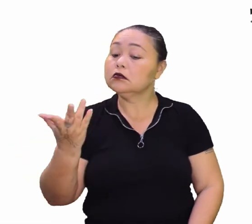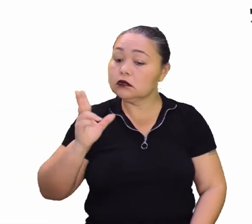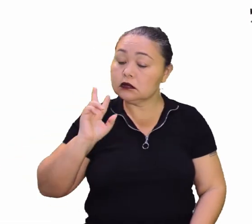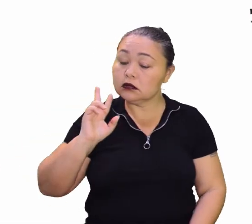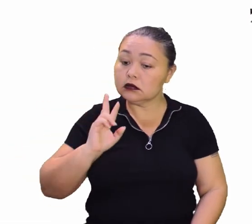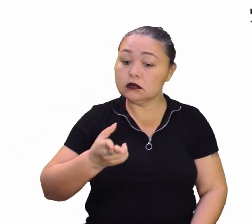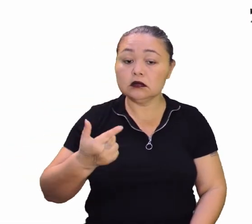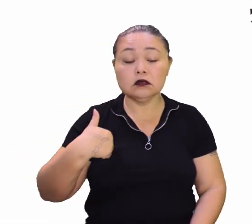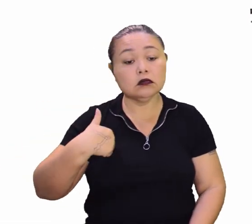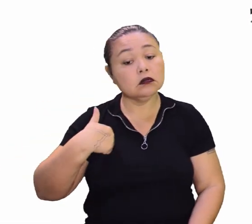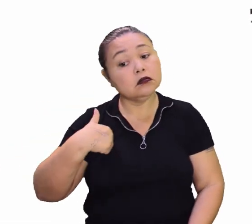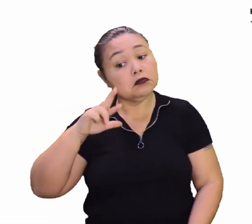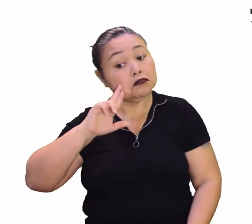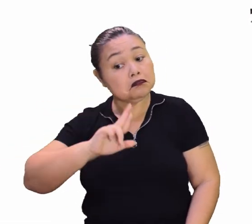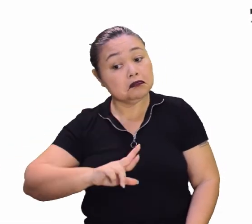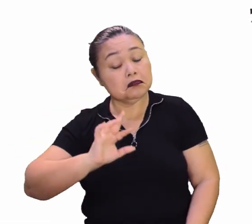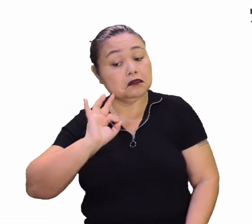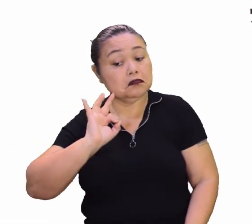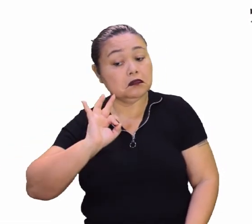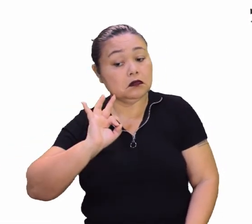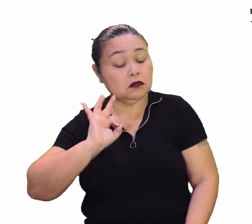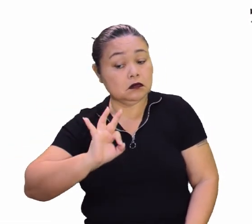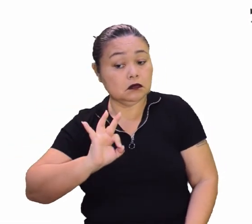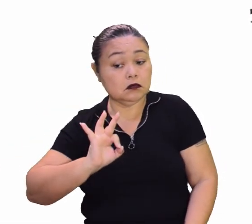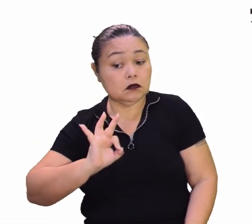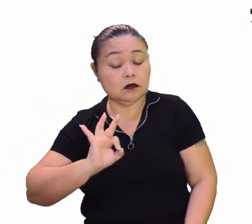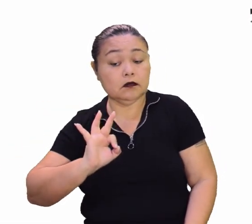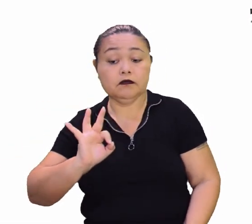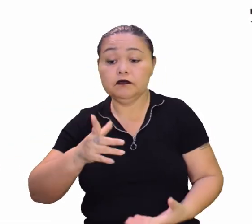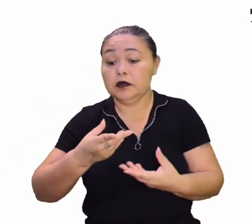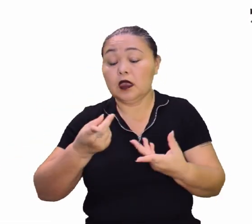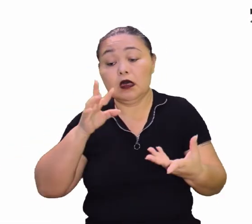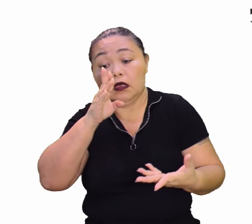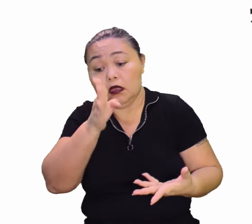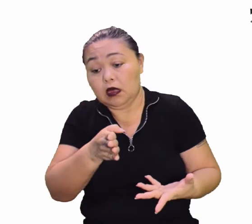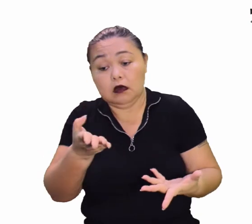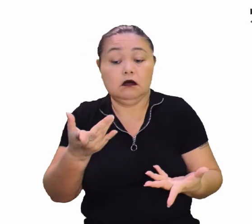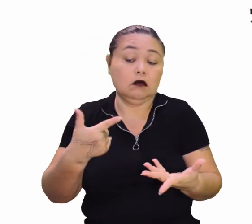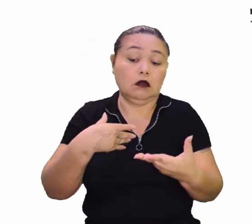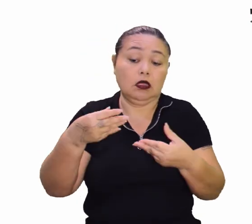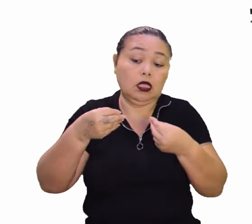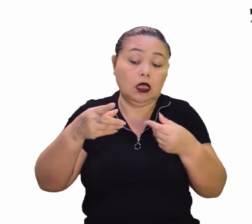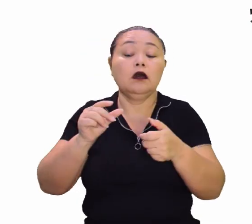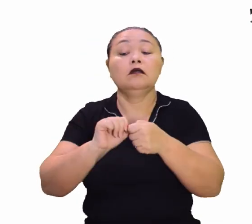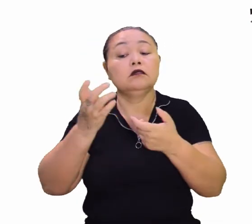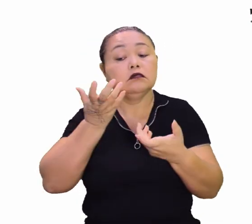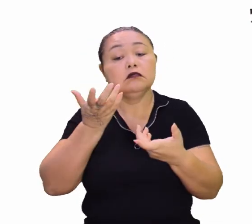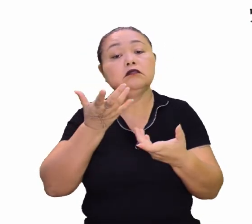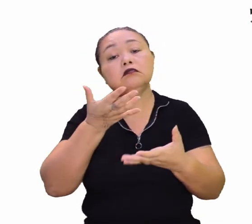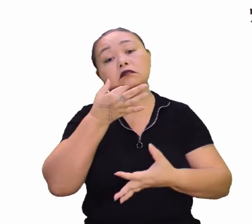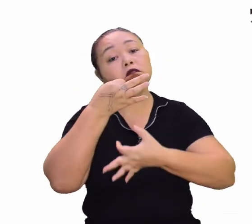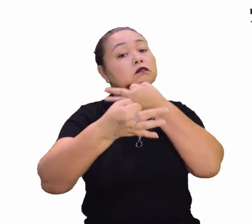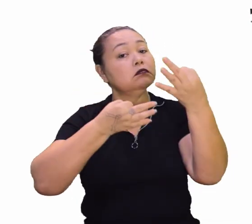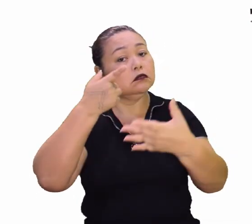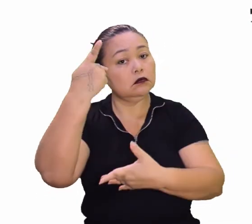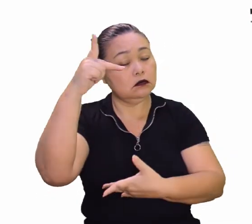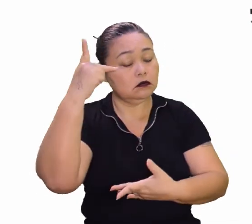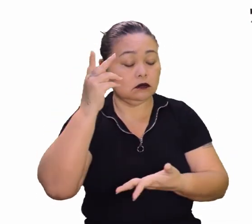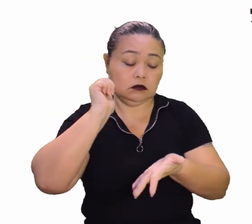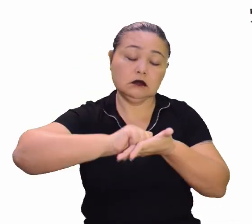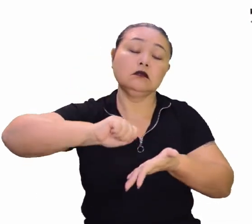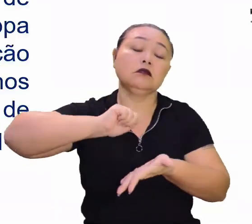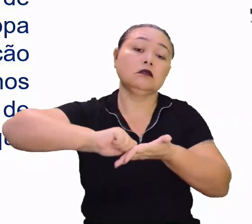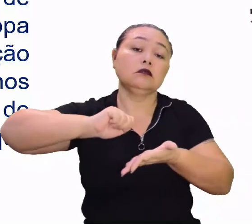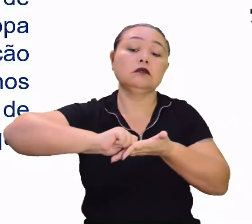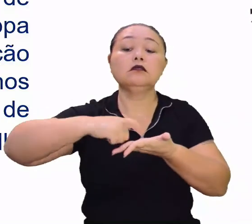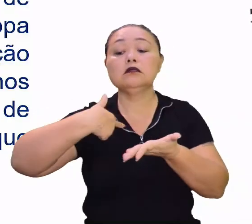sempre, não é uma resposta inexorável, inflexível. A gente quer o seu ponto de vista e a gente